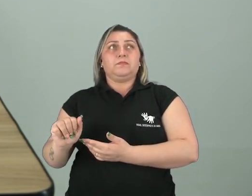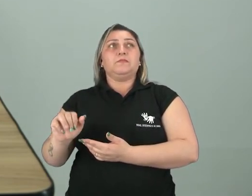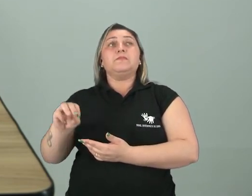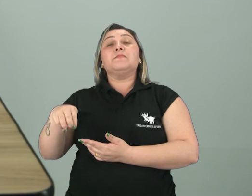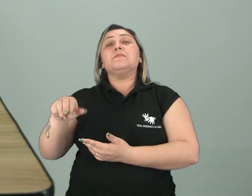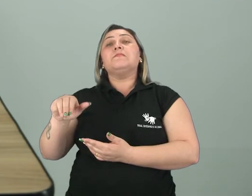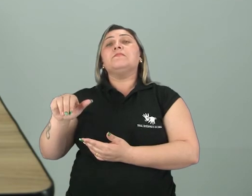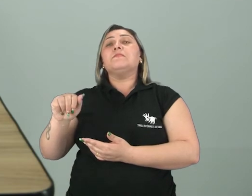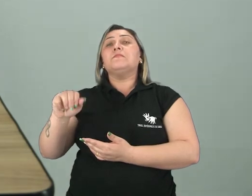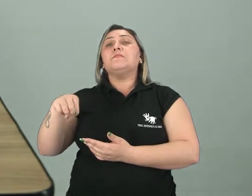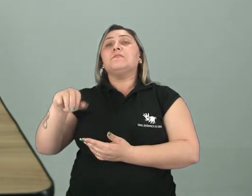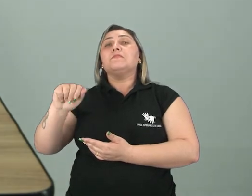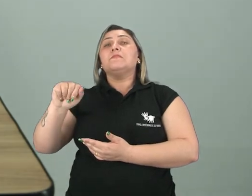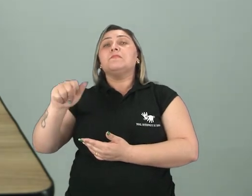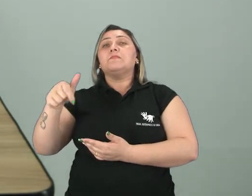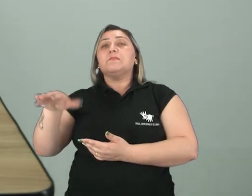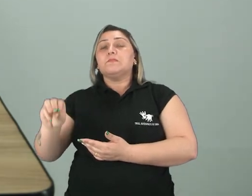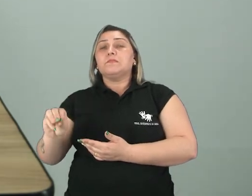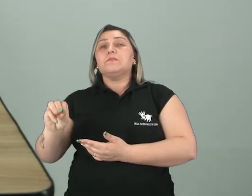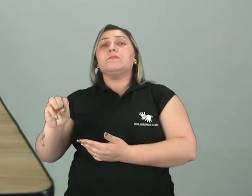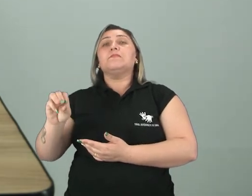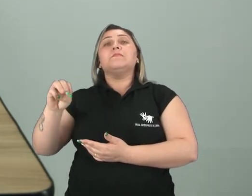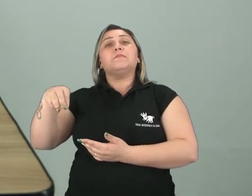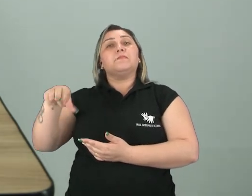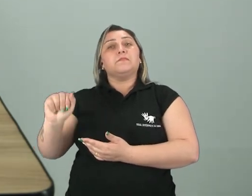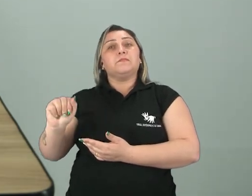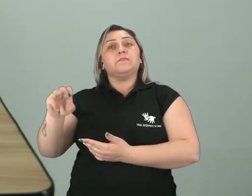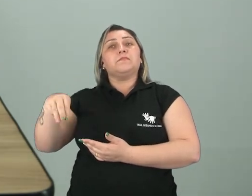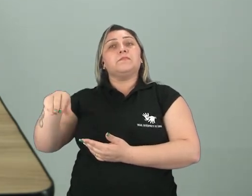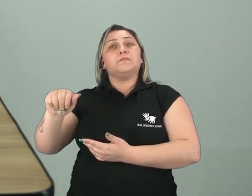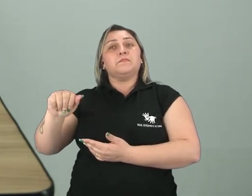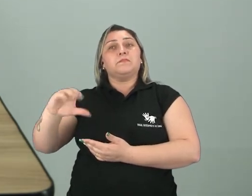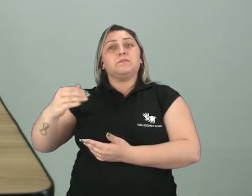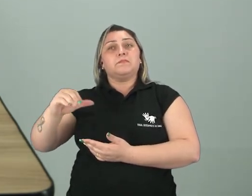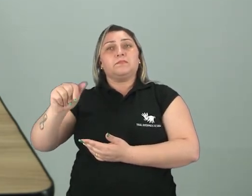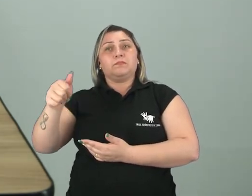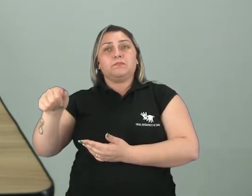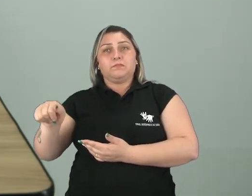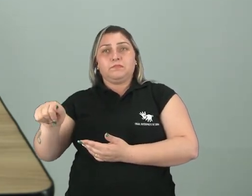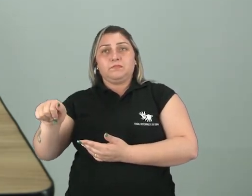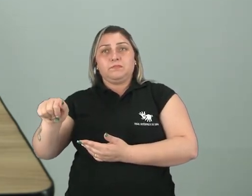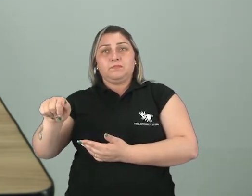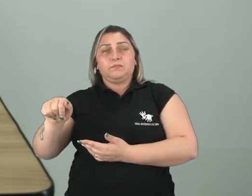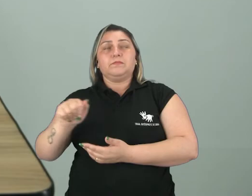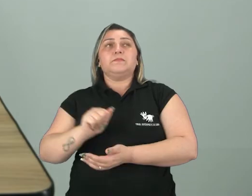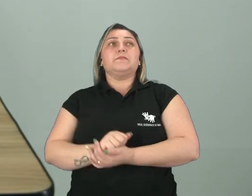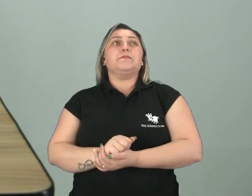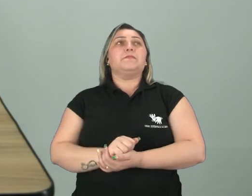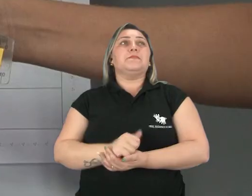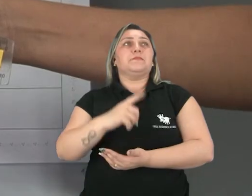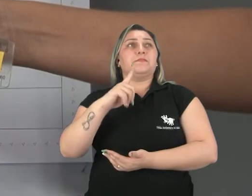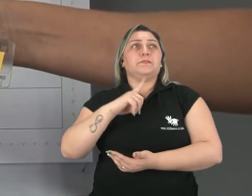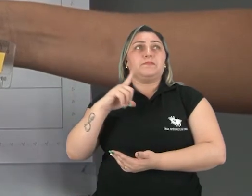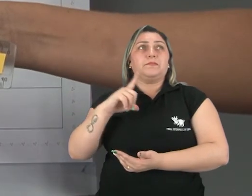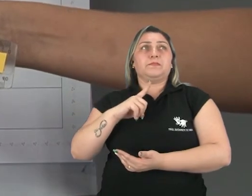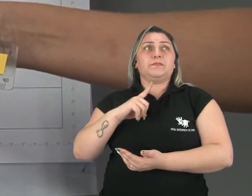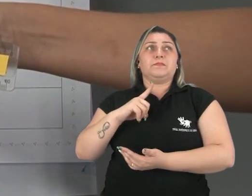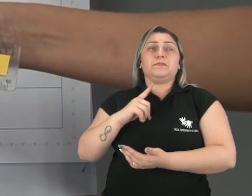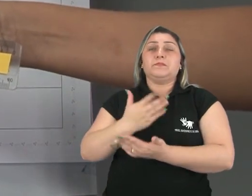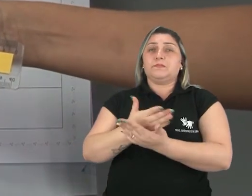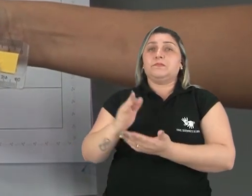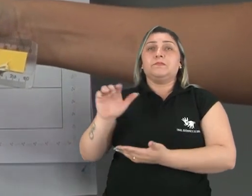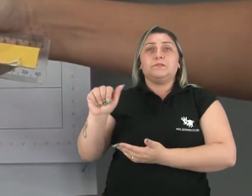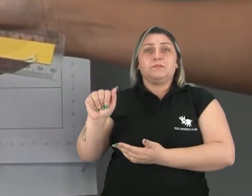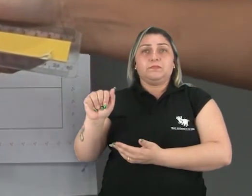da palavra mamão e Má da palavra massa nós temos aqui só